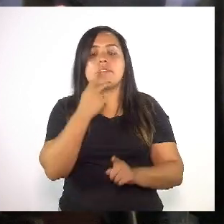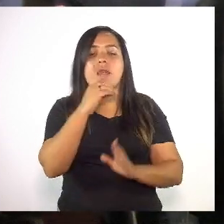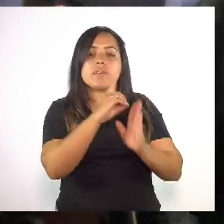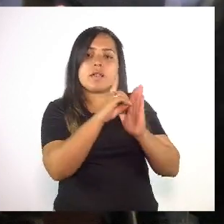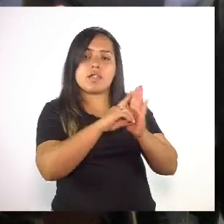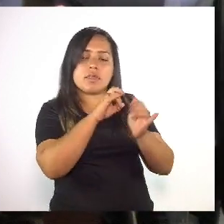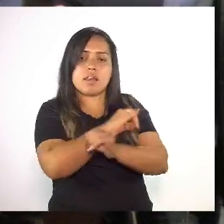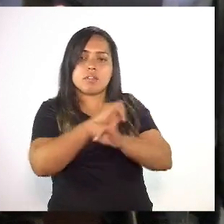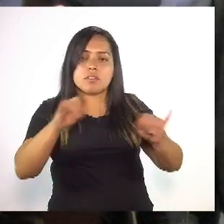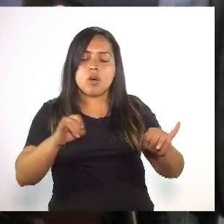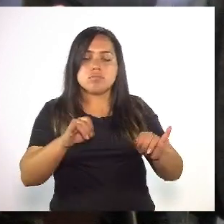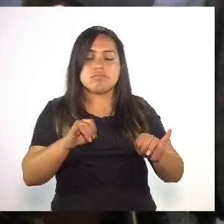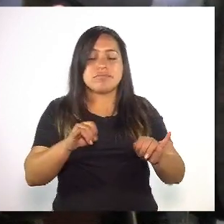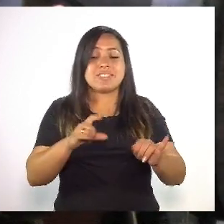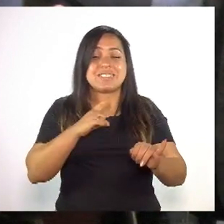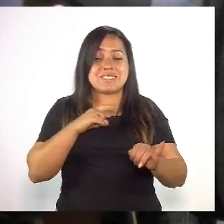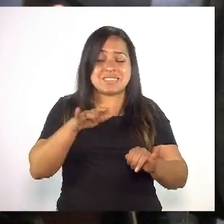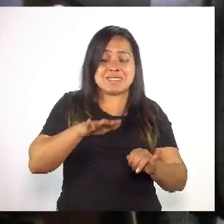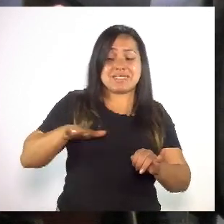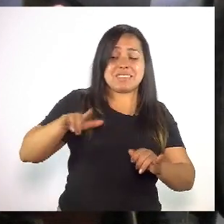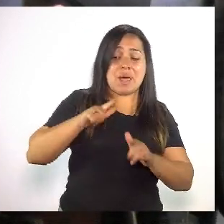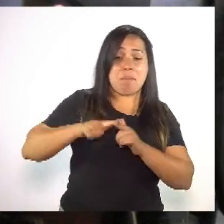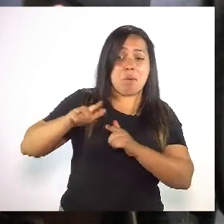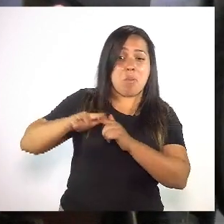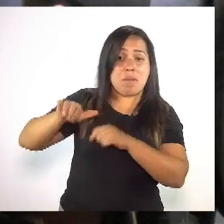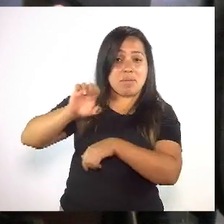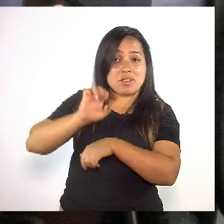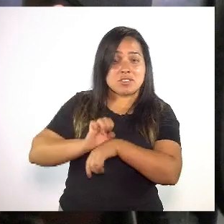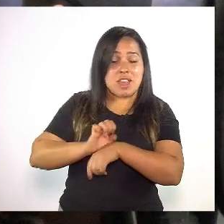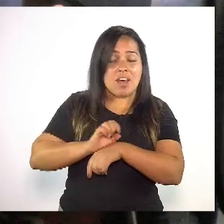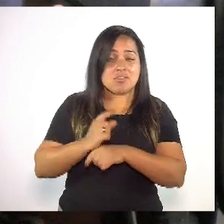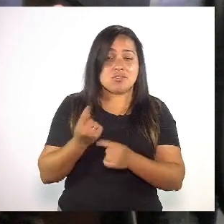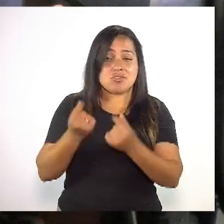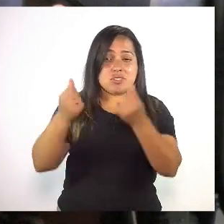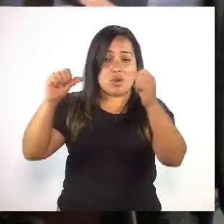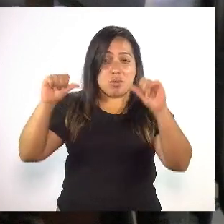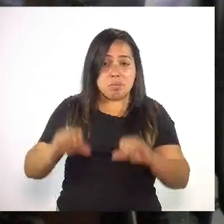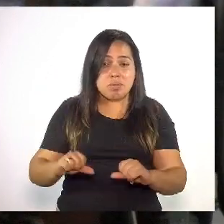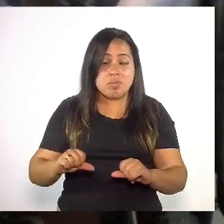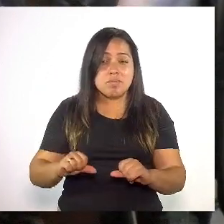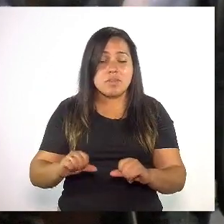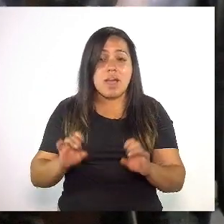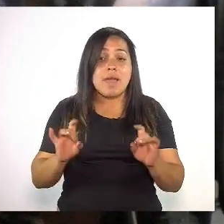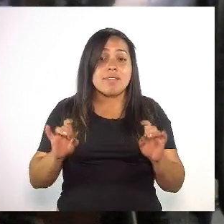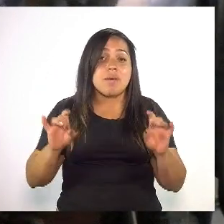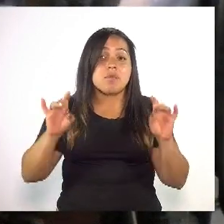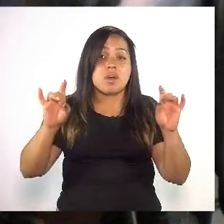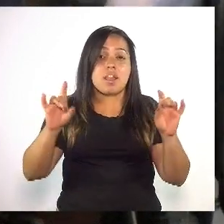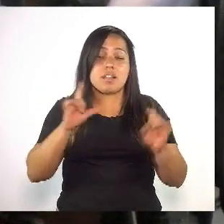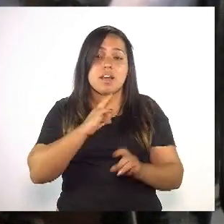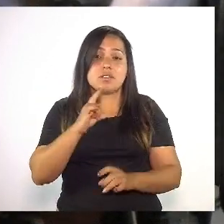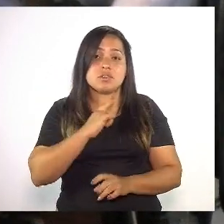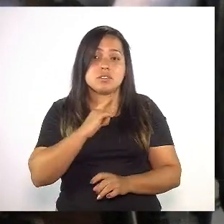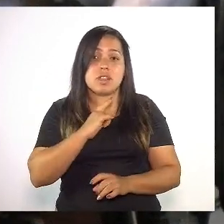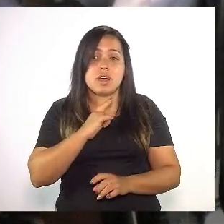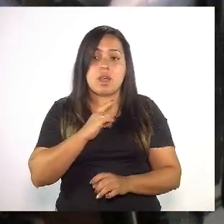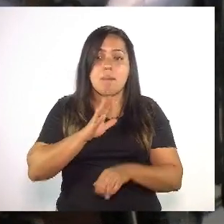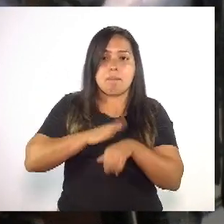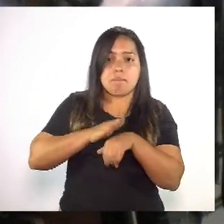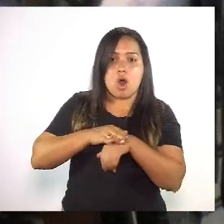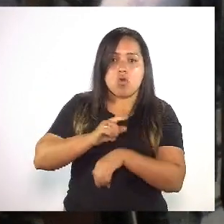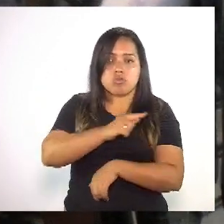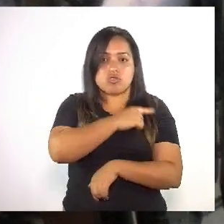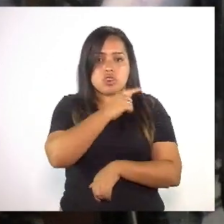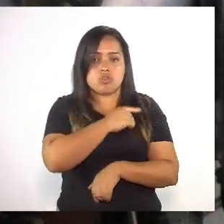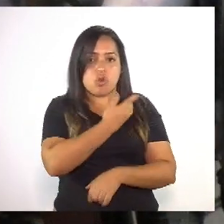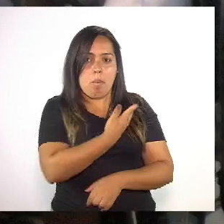regime de recuperação fiscal aponta de forma inquestionável para a excepcionalidade das medidas adotadas pelo gestor público, de